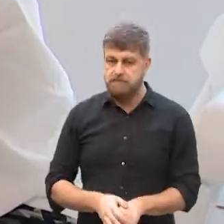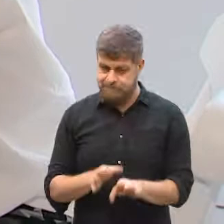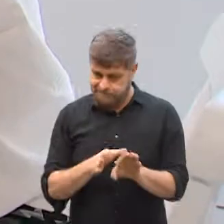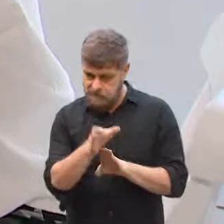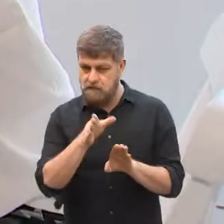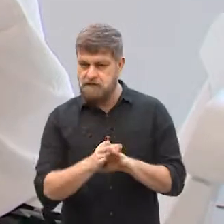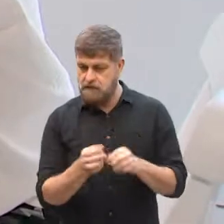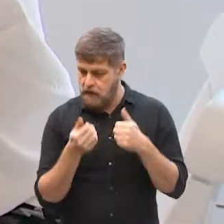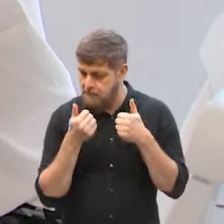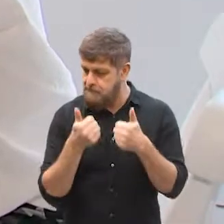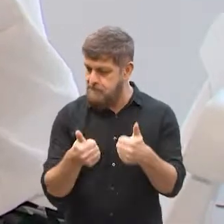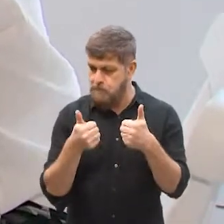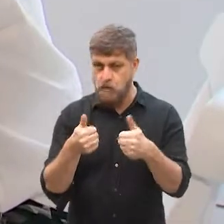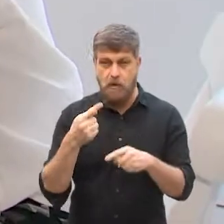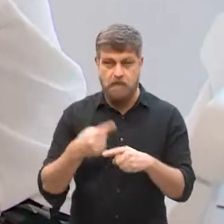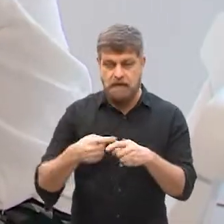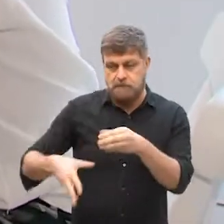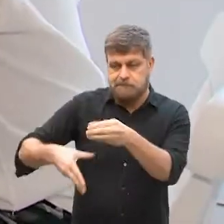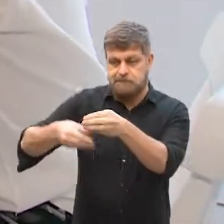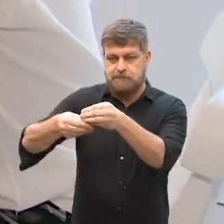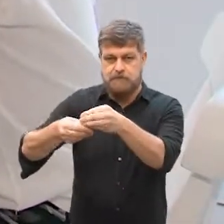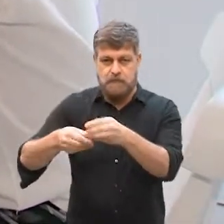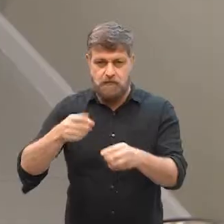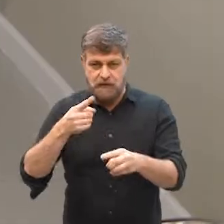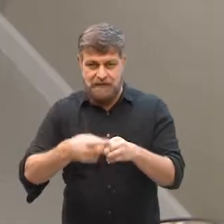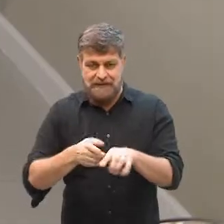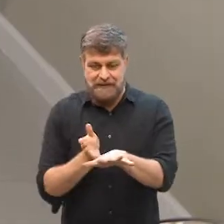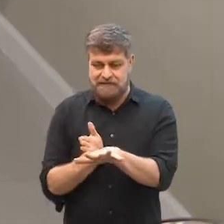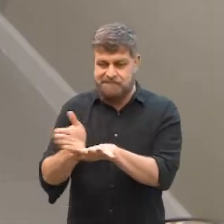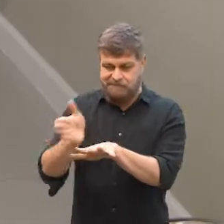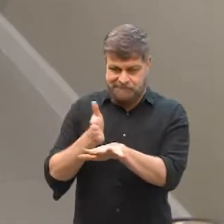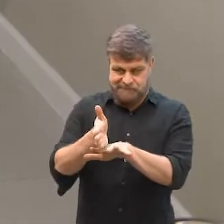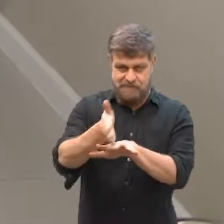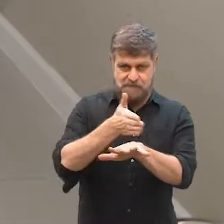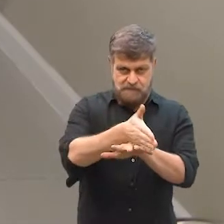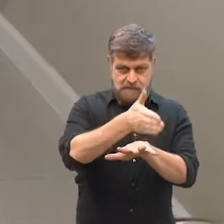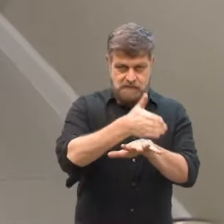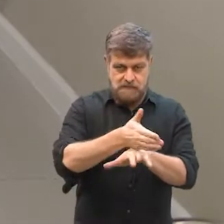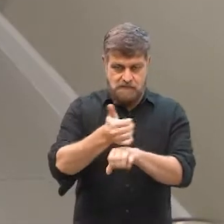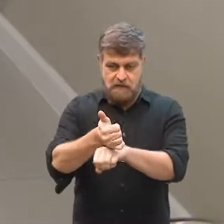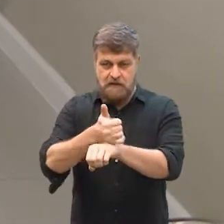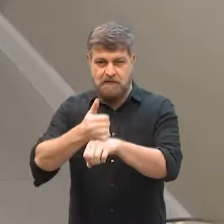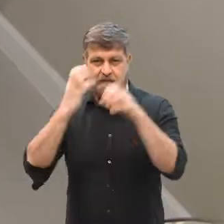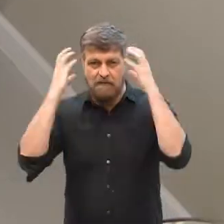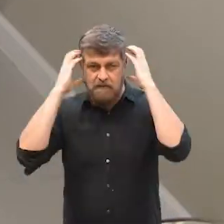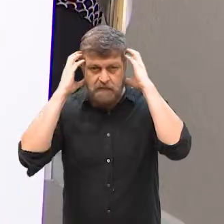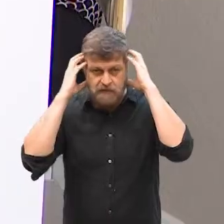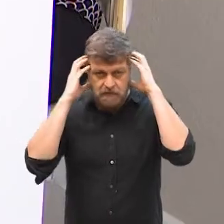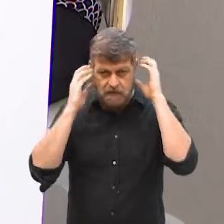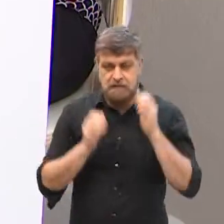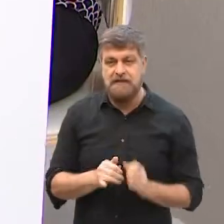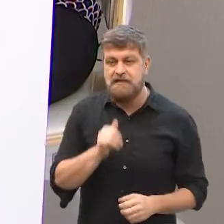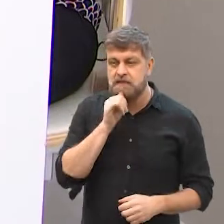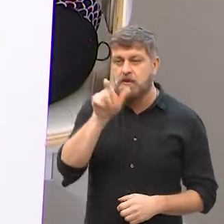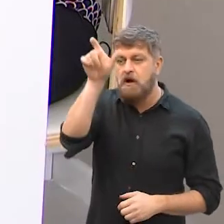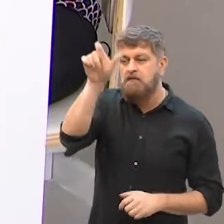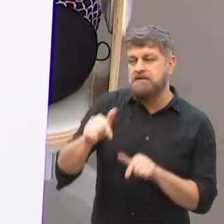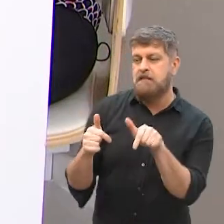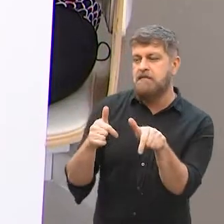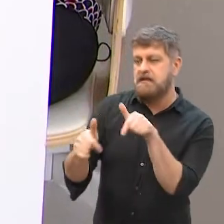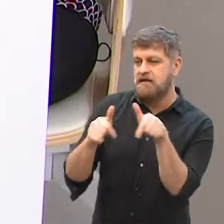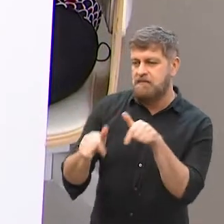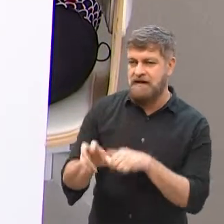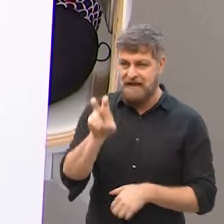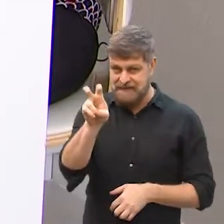uma especialização, até por conta dessas vertentes todas que existem na fonoaudiologia. Eu ia perguntar, assim, para você trabalhar, você falou que